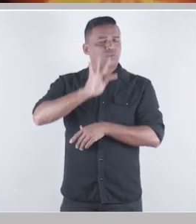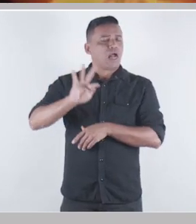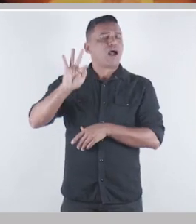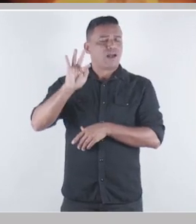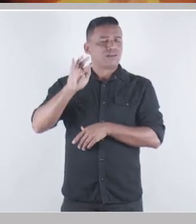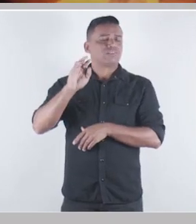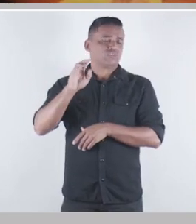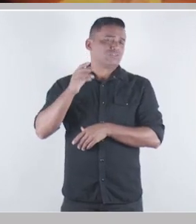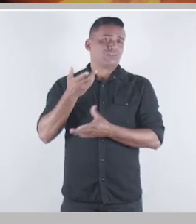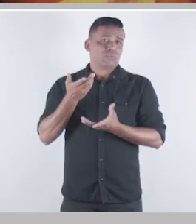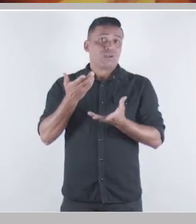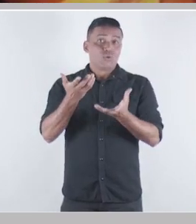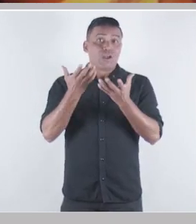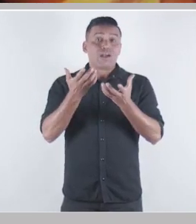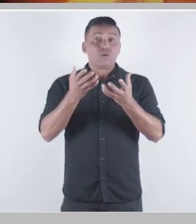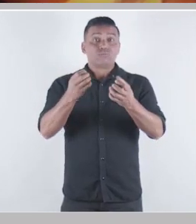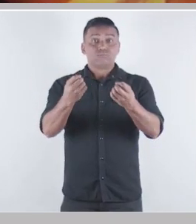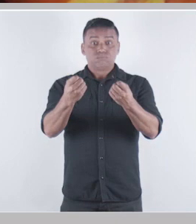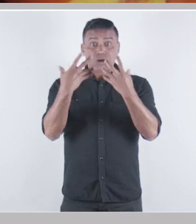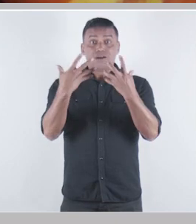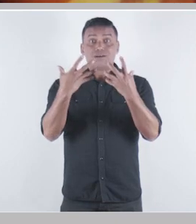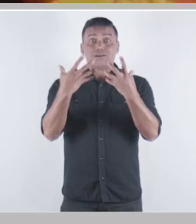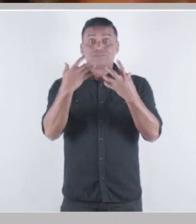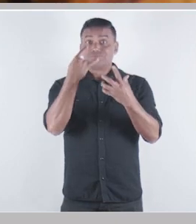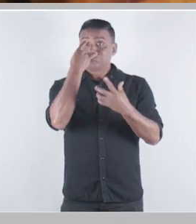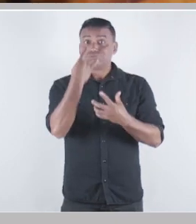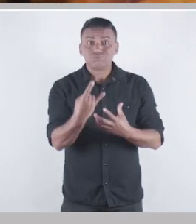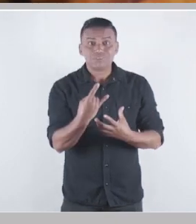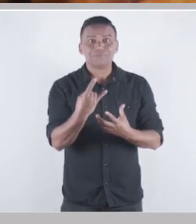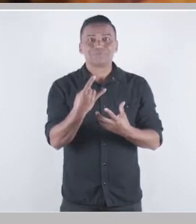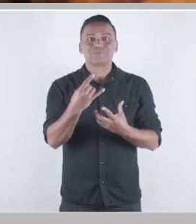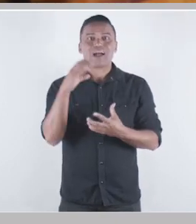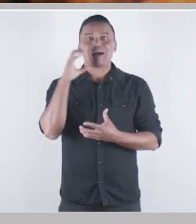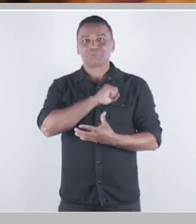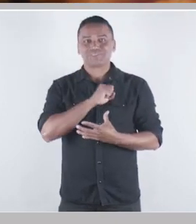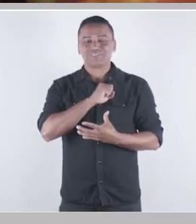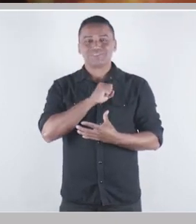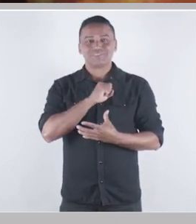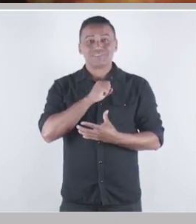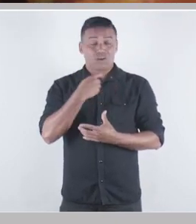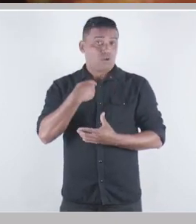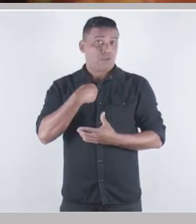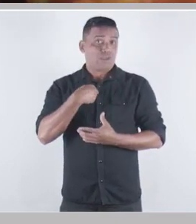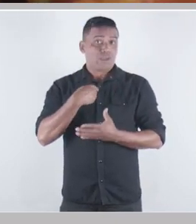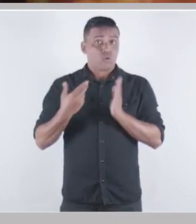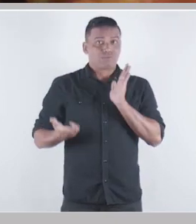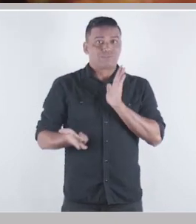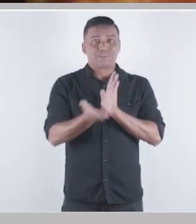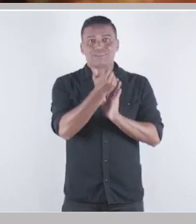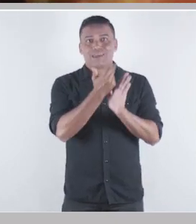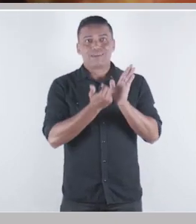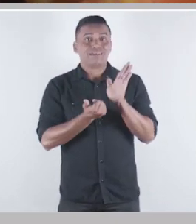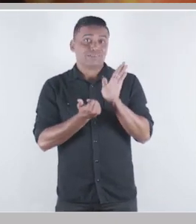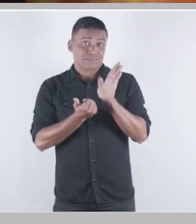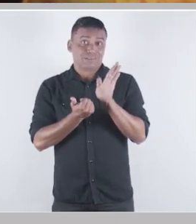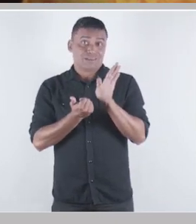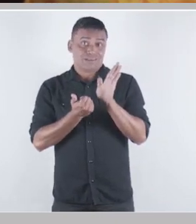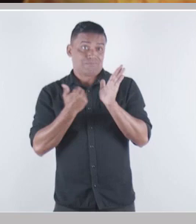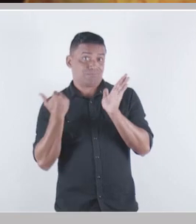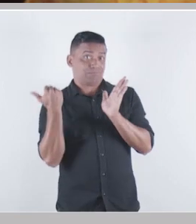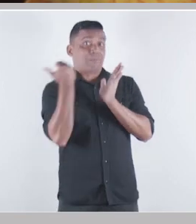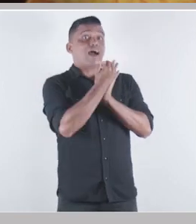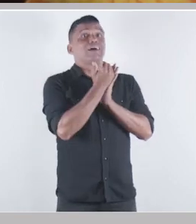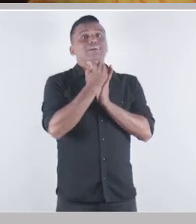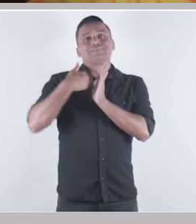dessa imediatez que elas trazem, né? Eu costumo dizer que eu sou muito mais um desenhista do que um pintor,